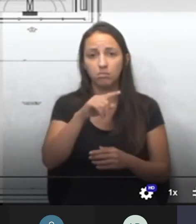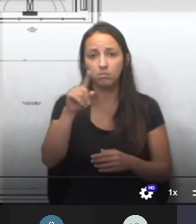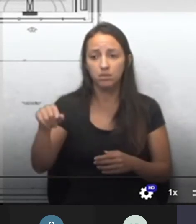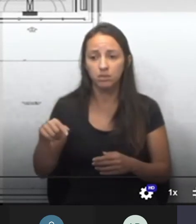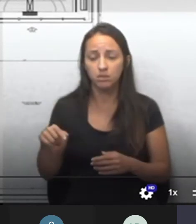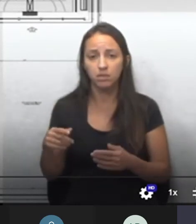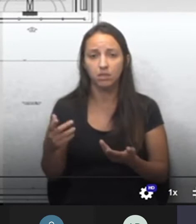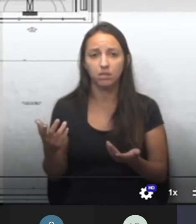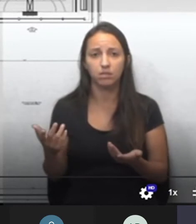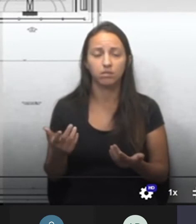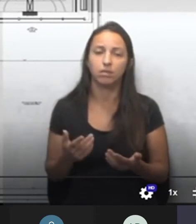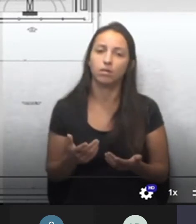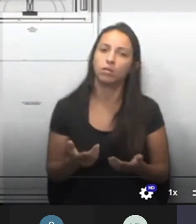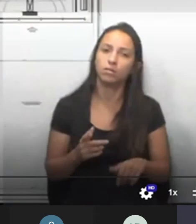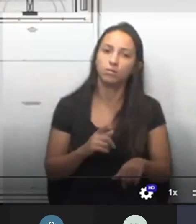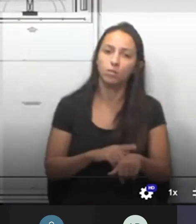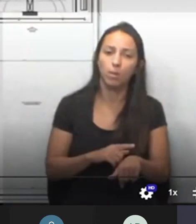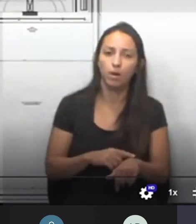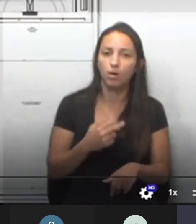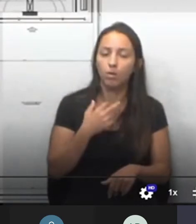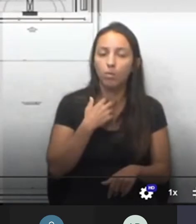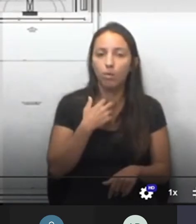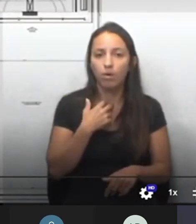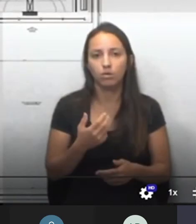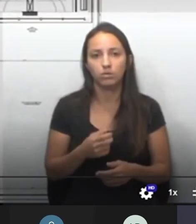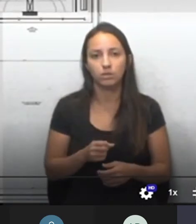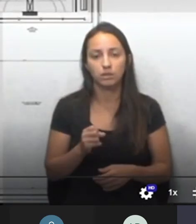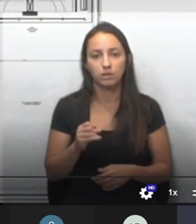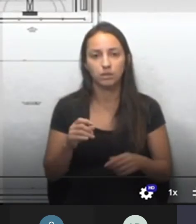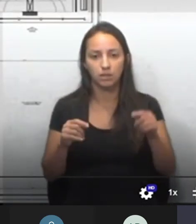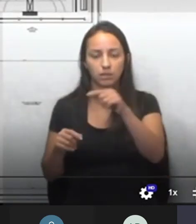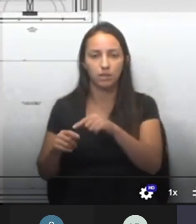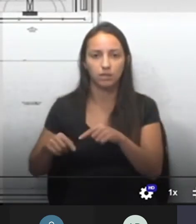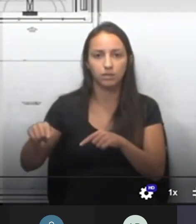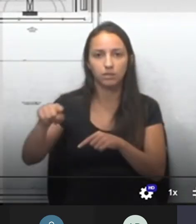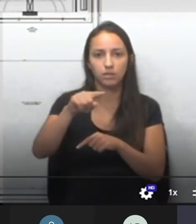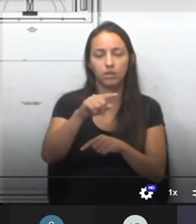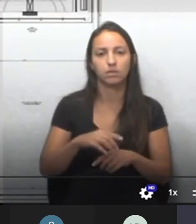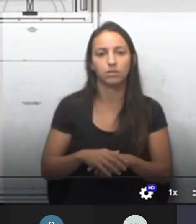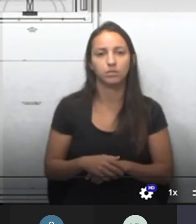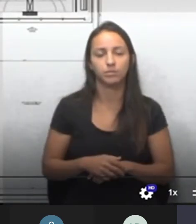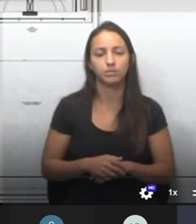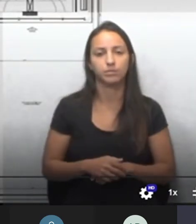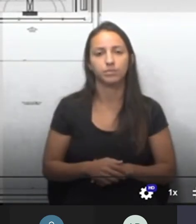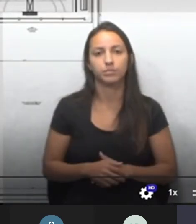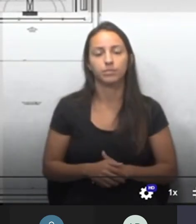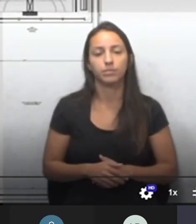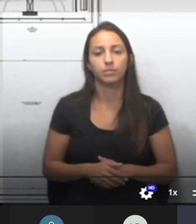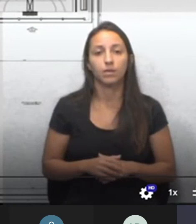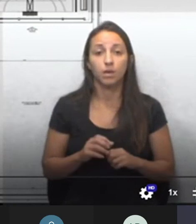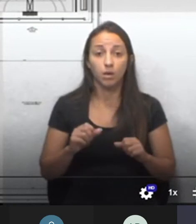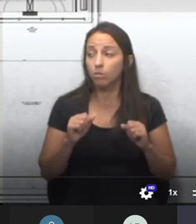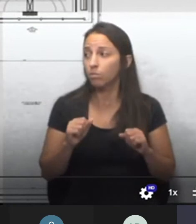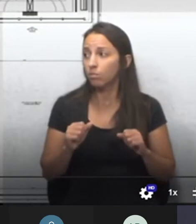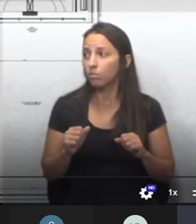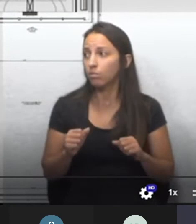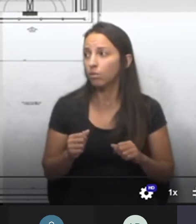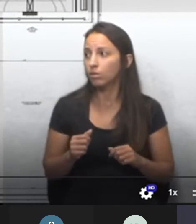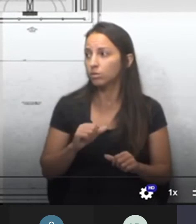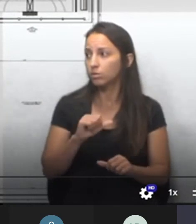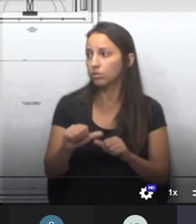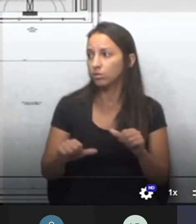Bom, eles não sendo no mesmo horário, tá tudo certo, tá certo? Tudo bem? Posso inverter isso? Claro,